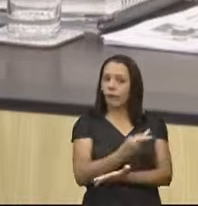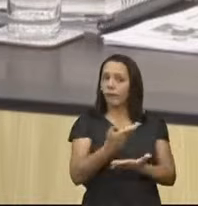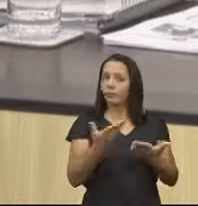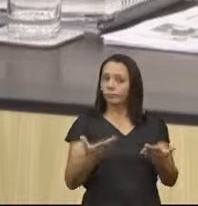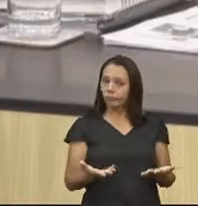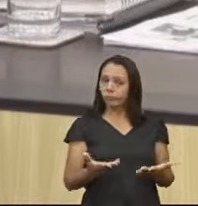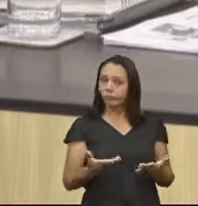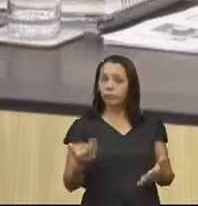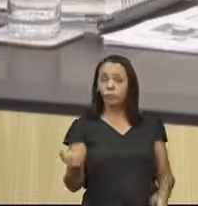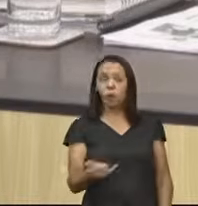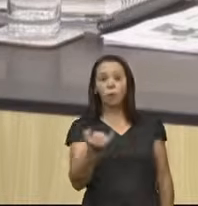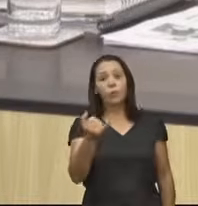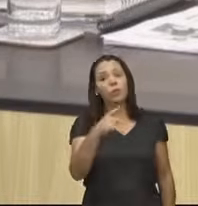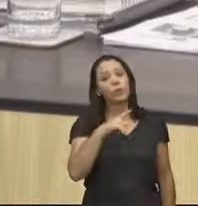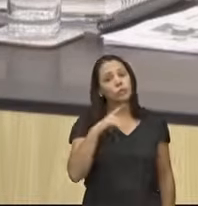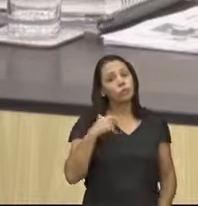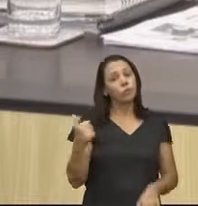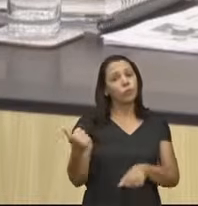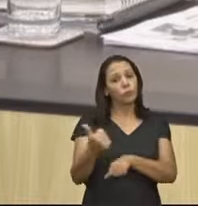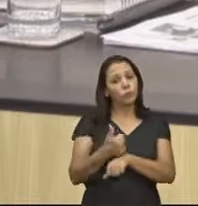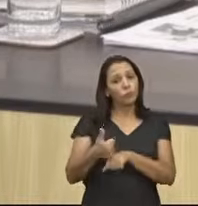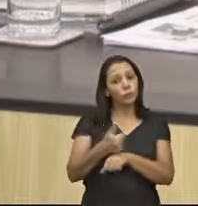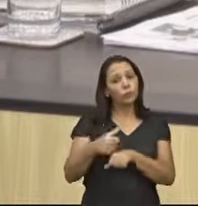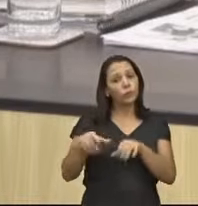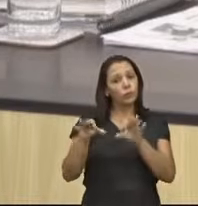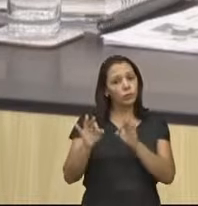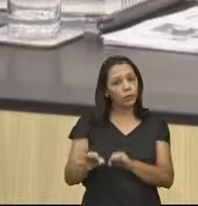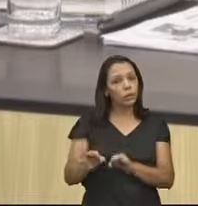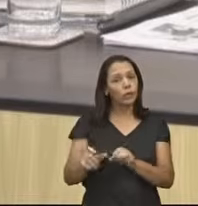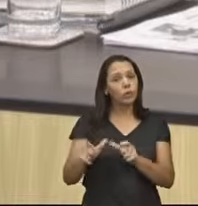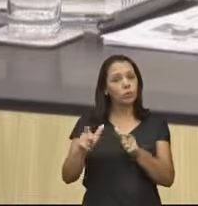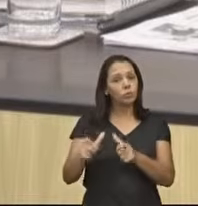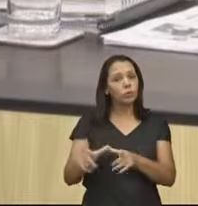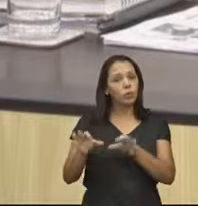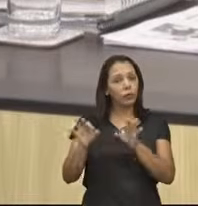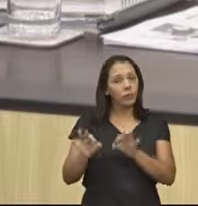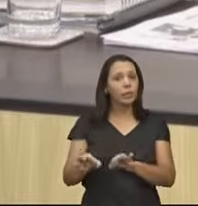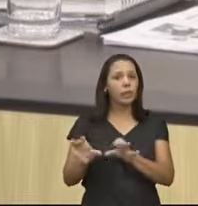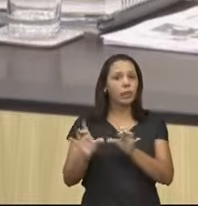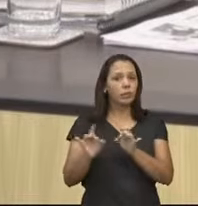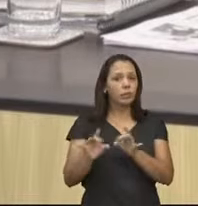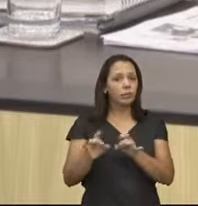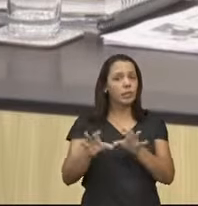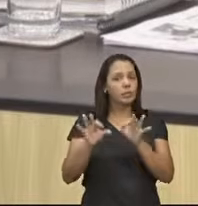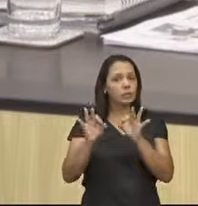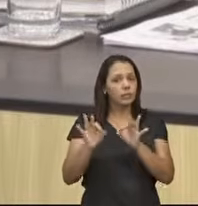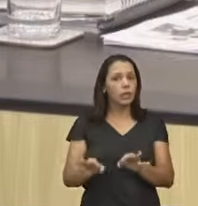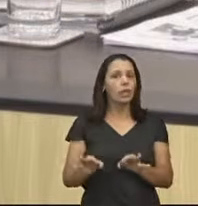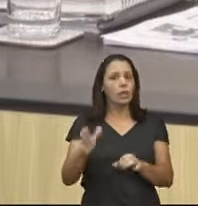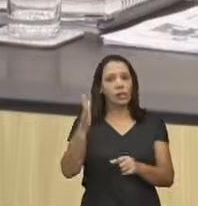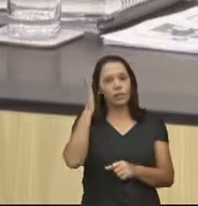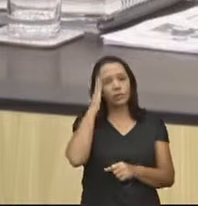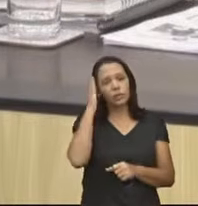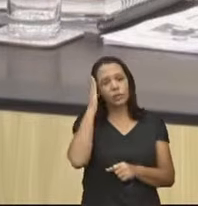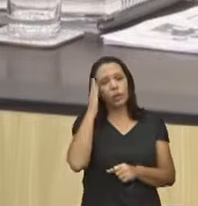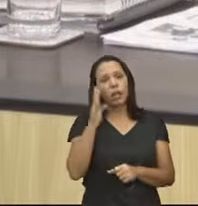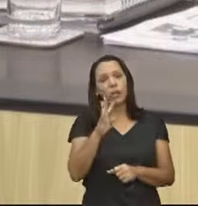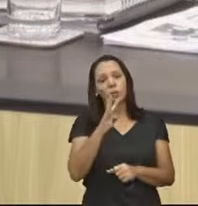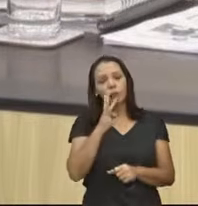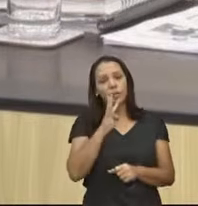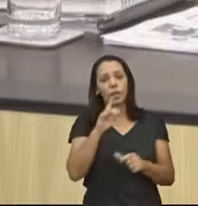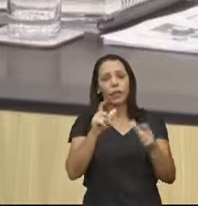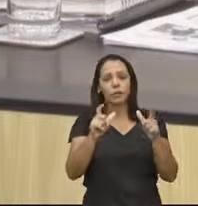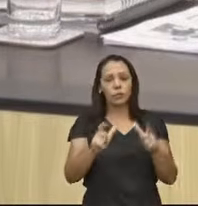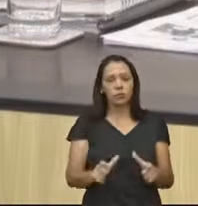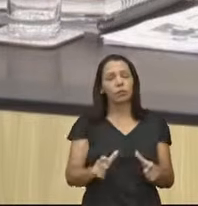por uma agência correta, corretor que faz esse trabalho, que sabe sobre zoneamento, que estuda,